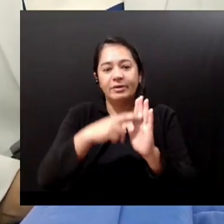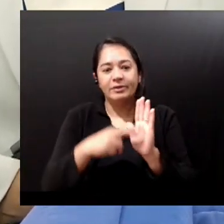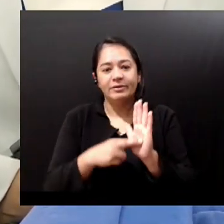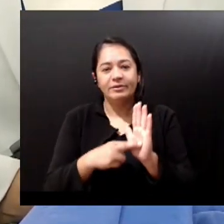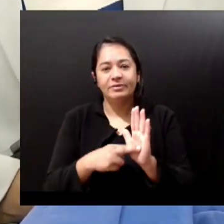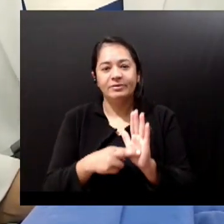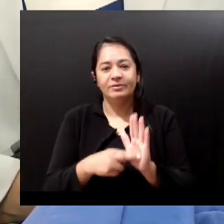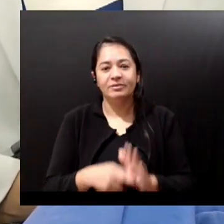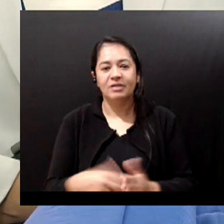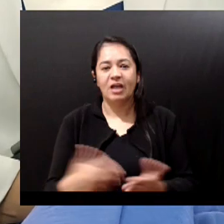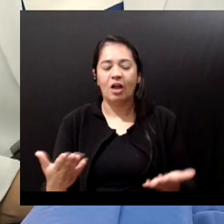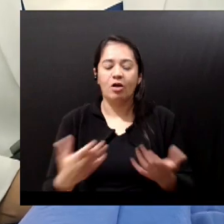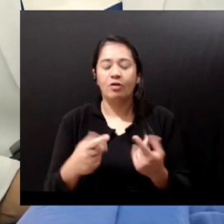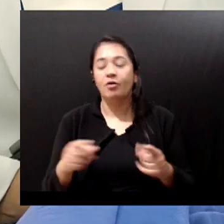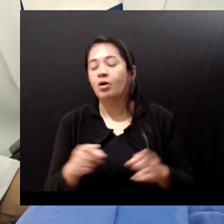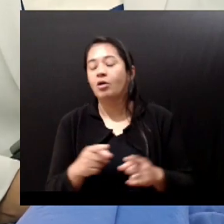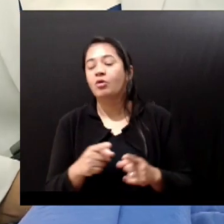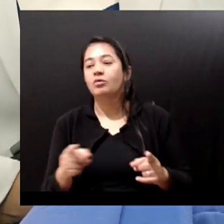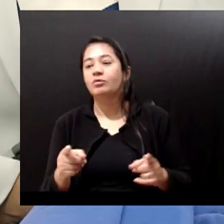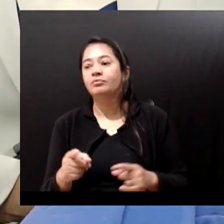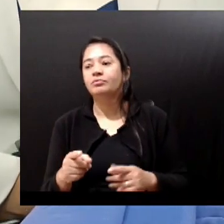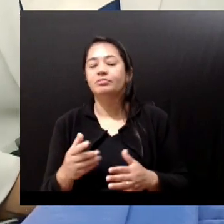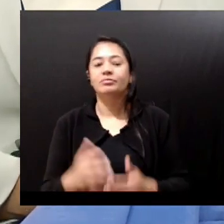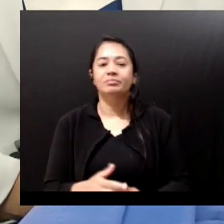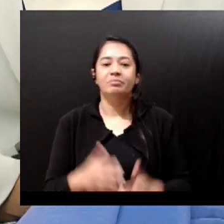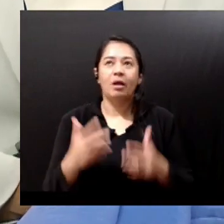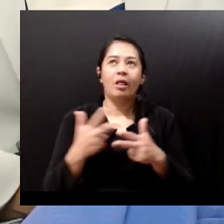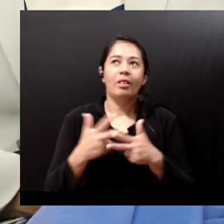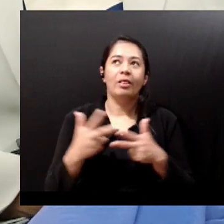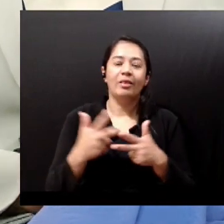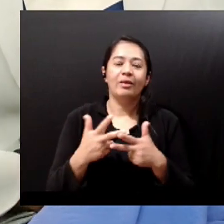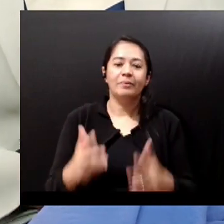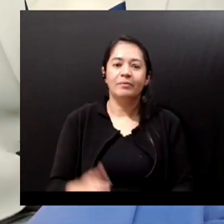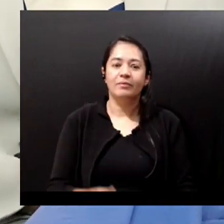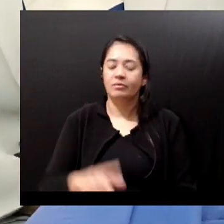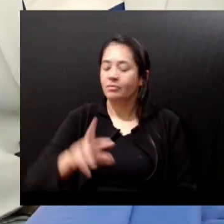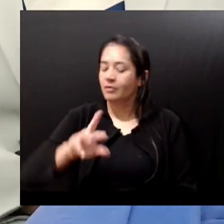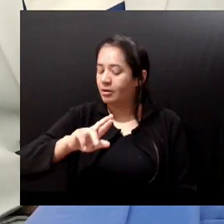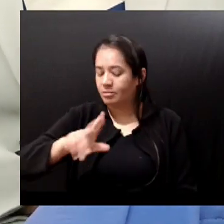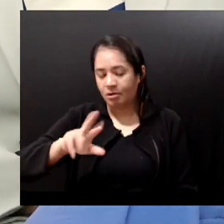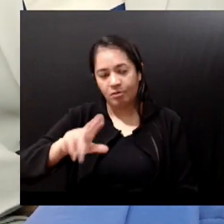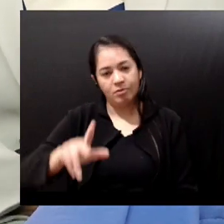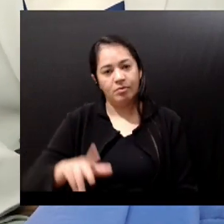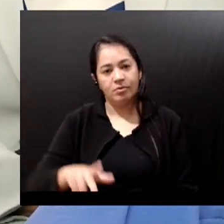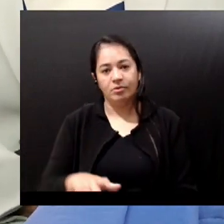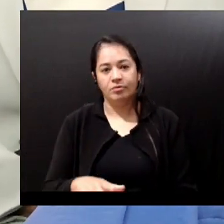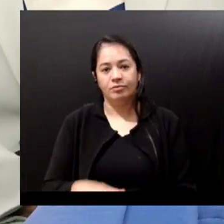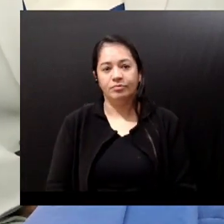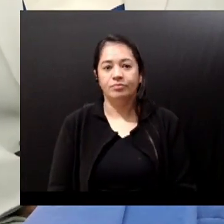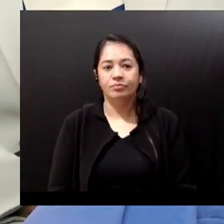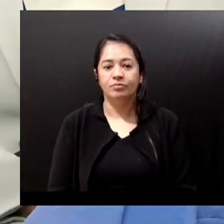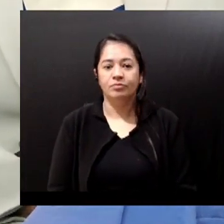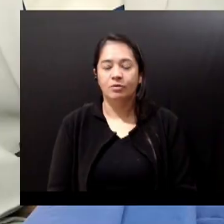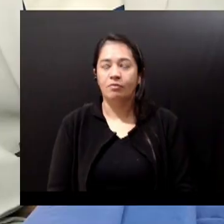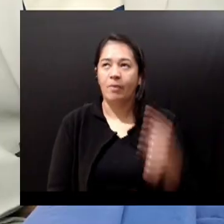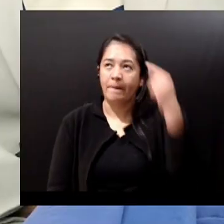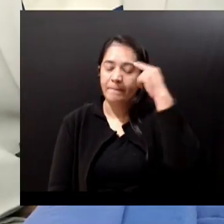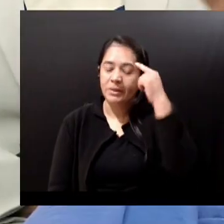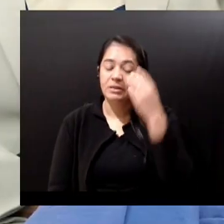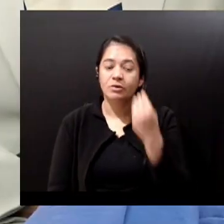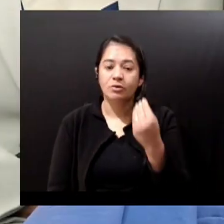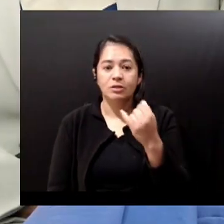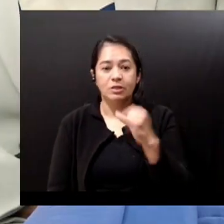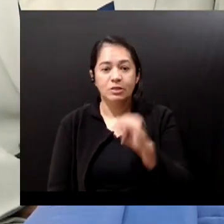para descontrair o ambiente. Não é. Não, Então, né? depende, vamos pensar assim, Sim. né? Se você trabalha em